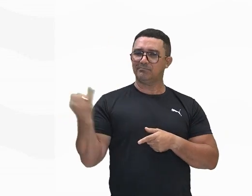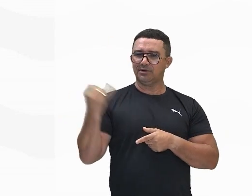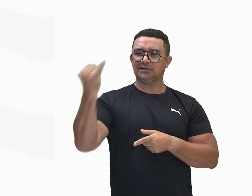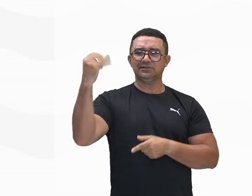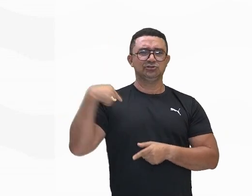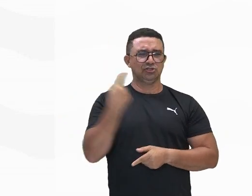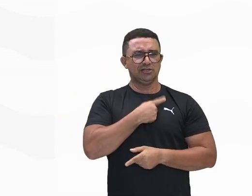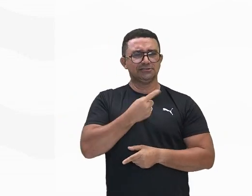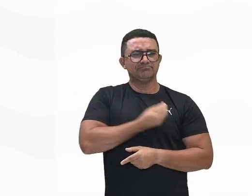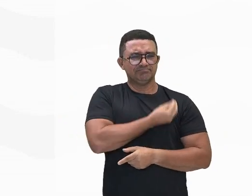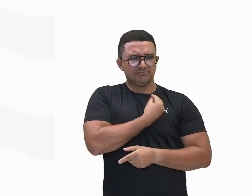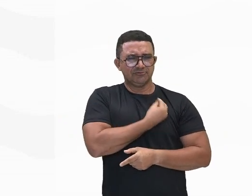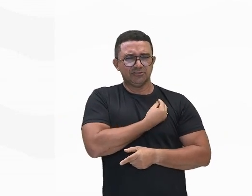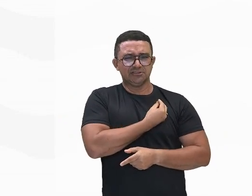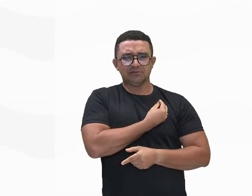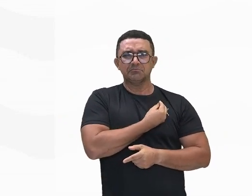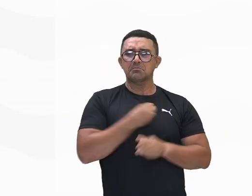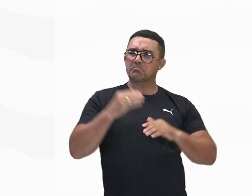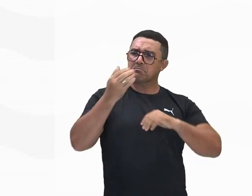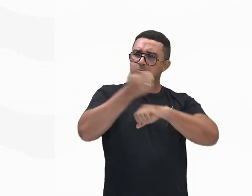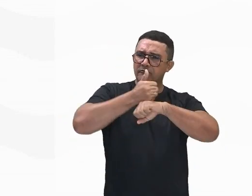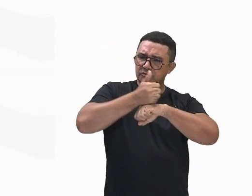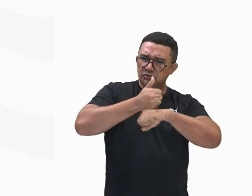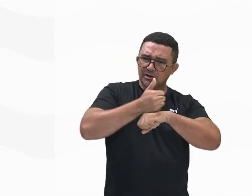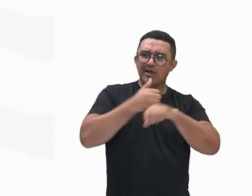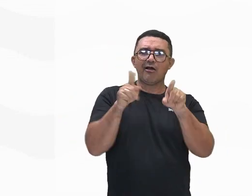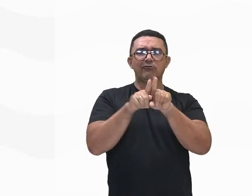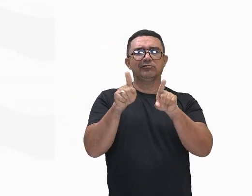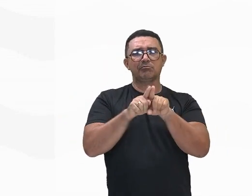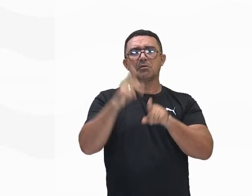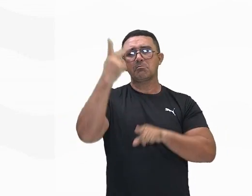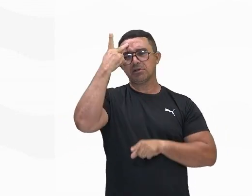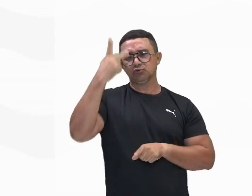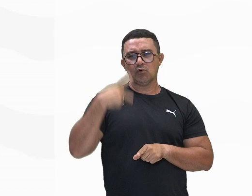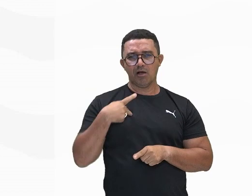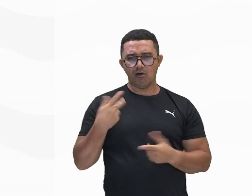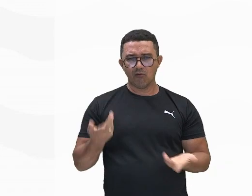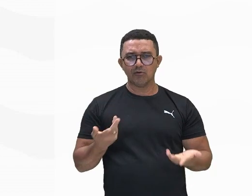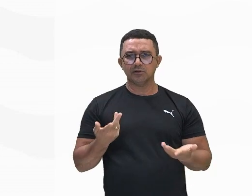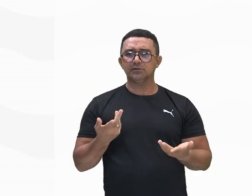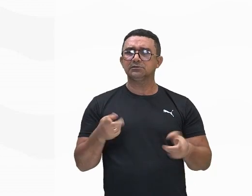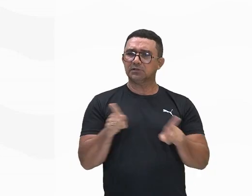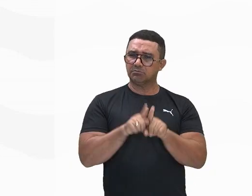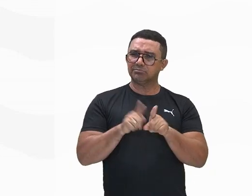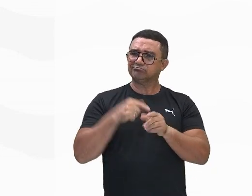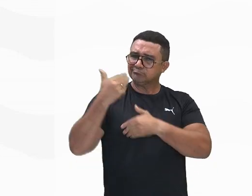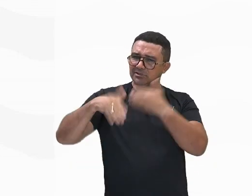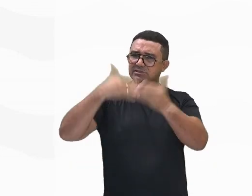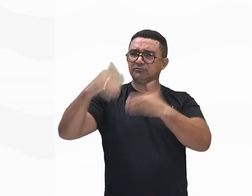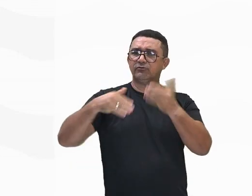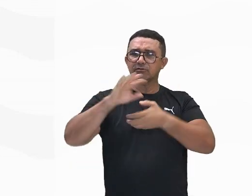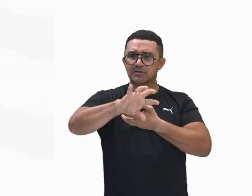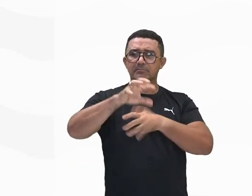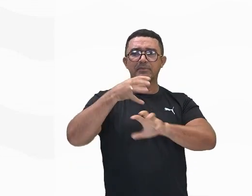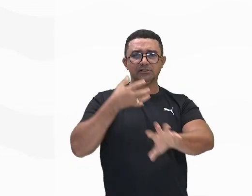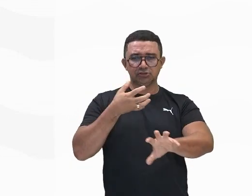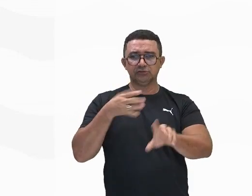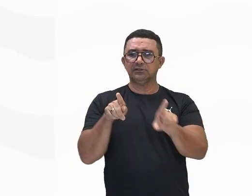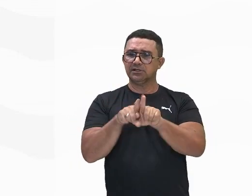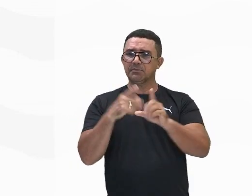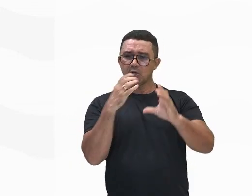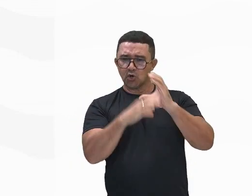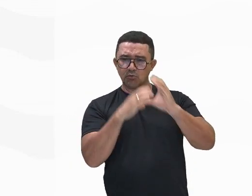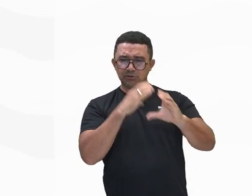Nos ajuda a desenvolver a empatia, a comunicação eficaz e a tomada